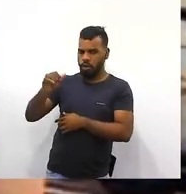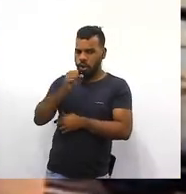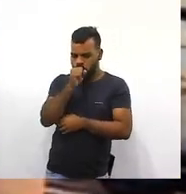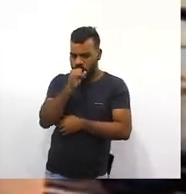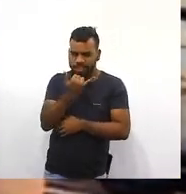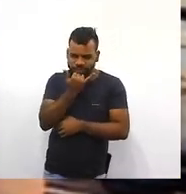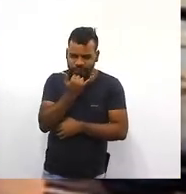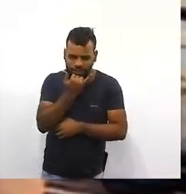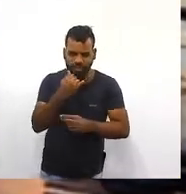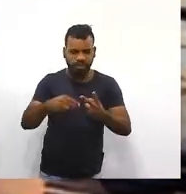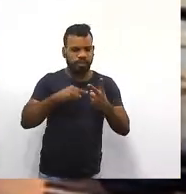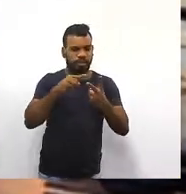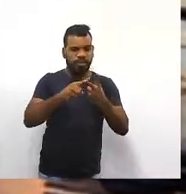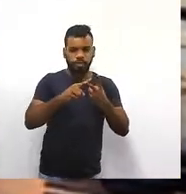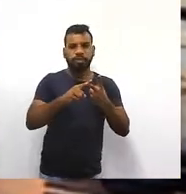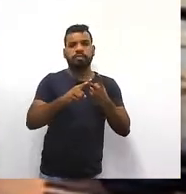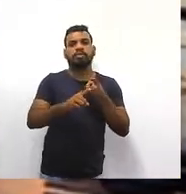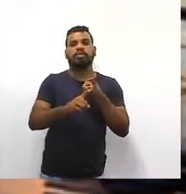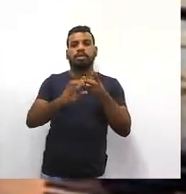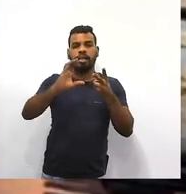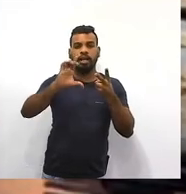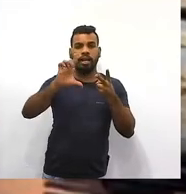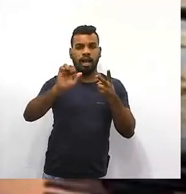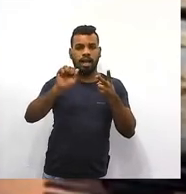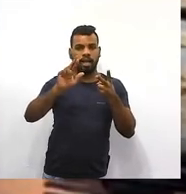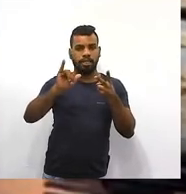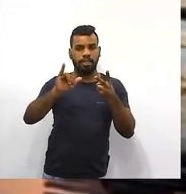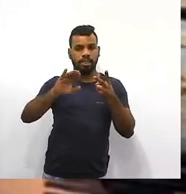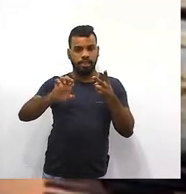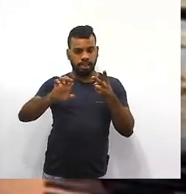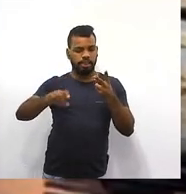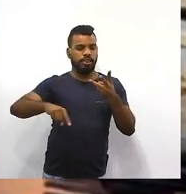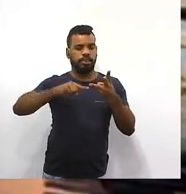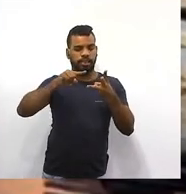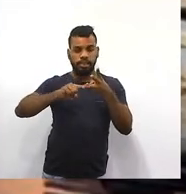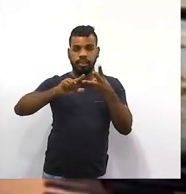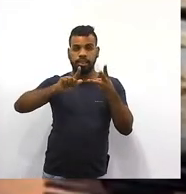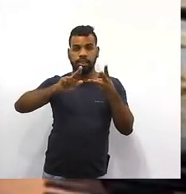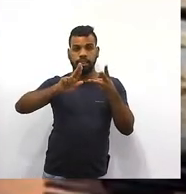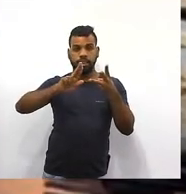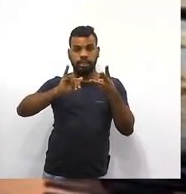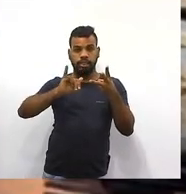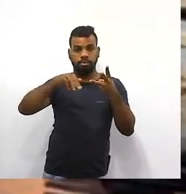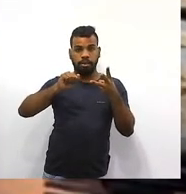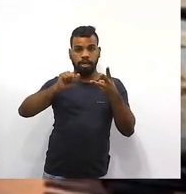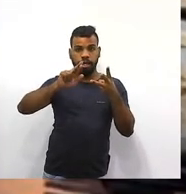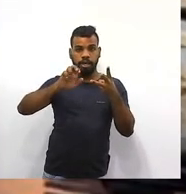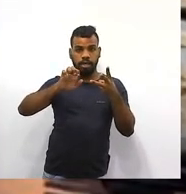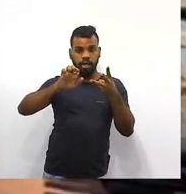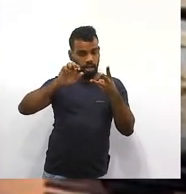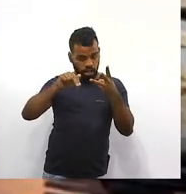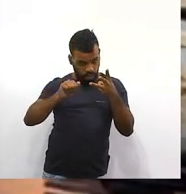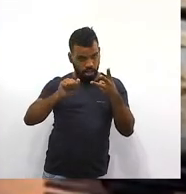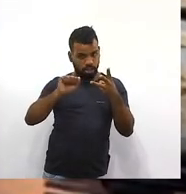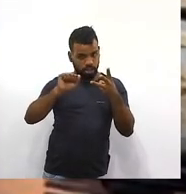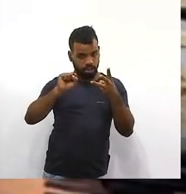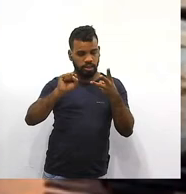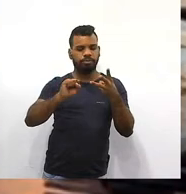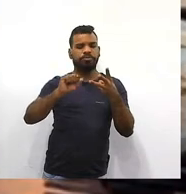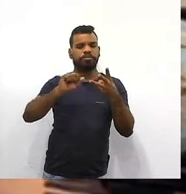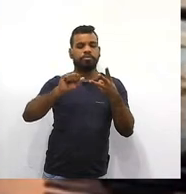em especial na poesia, Clarice Lispector e Guimarães Rosa na prosa. Eu considero Guimarães Rosa o